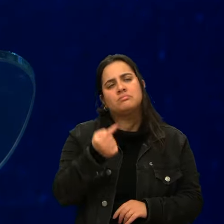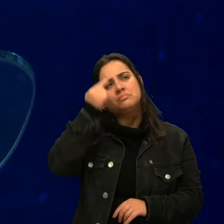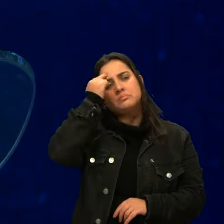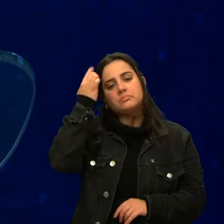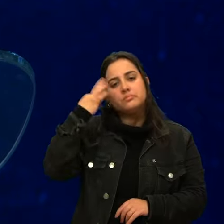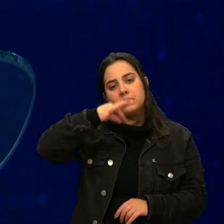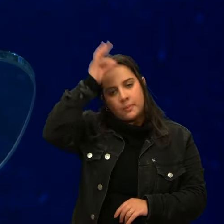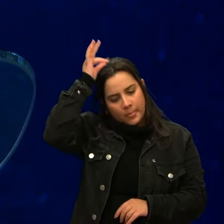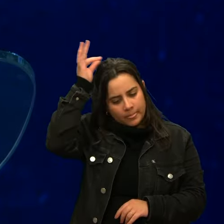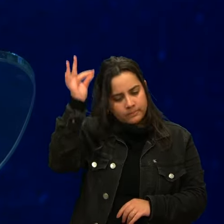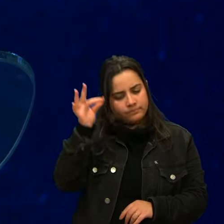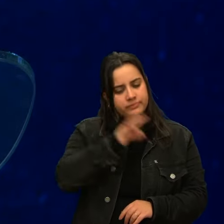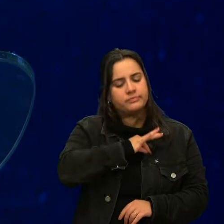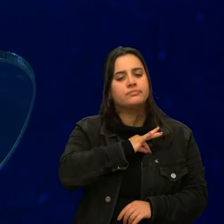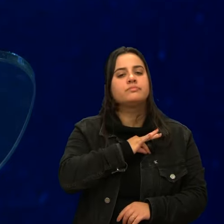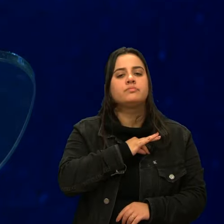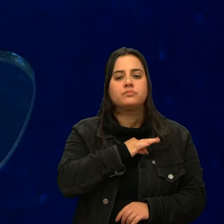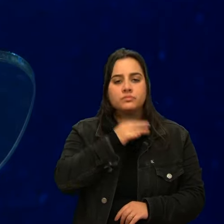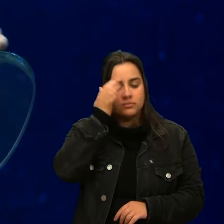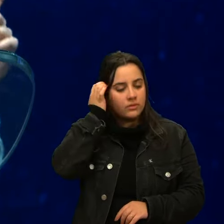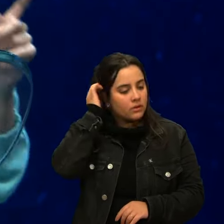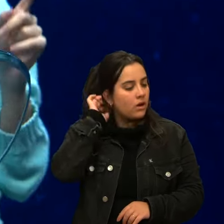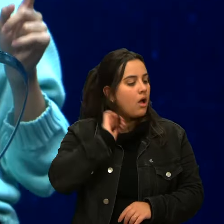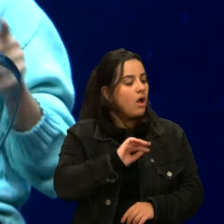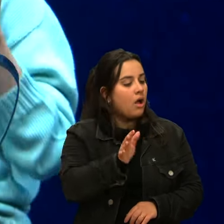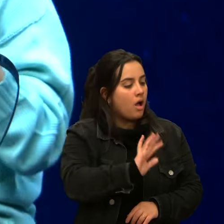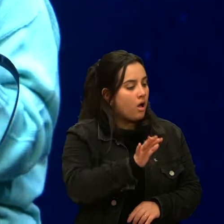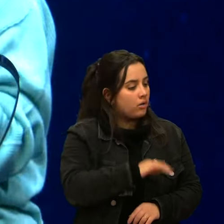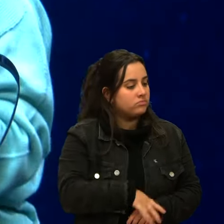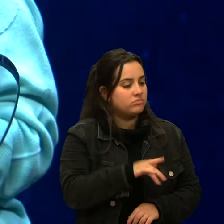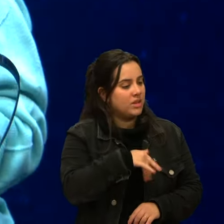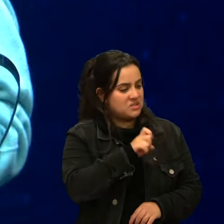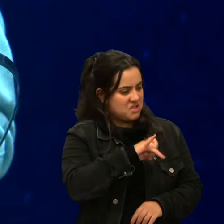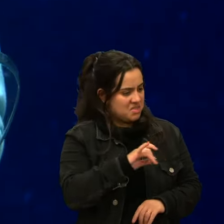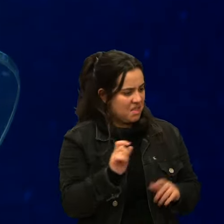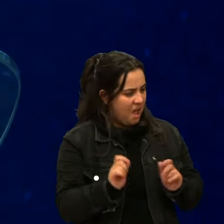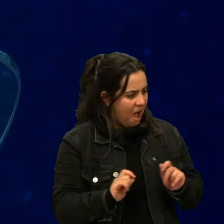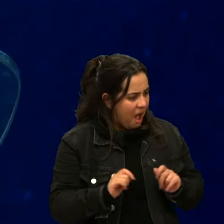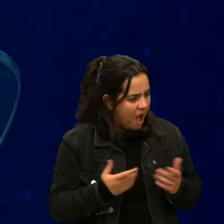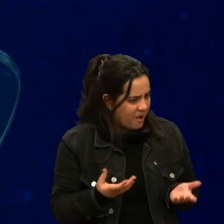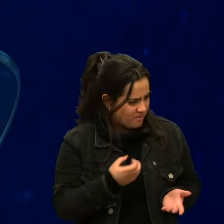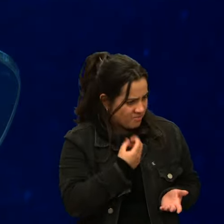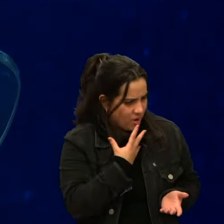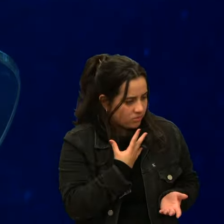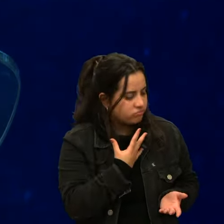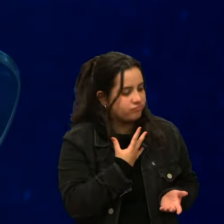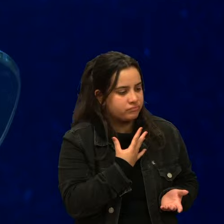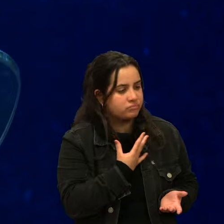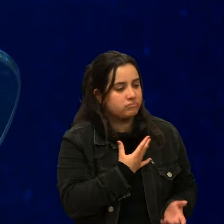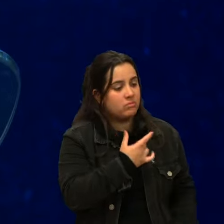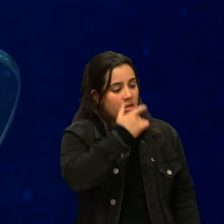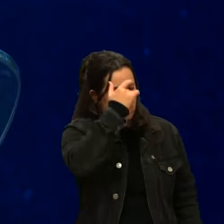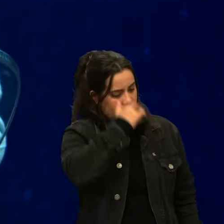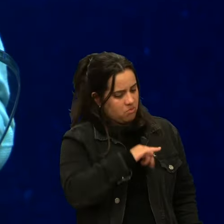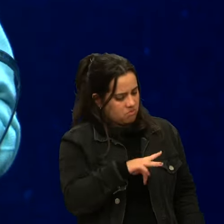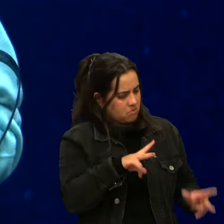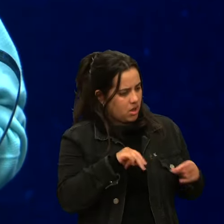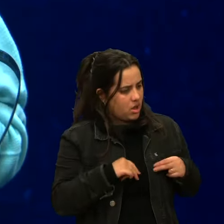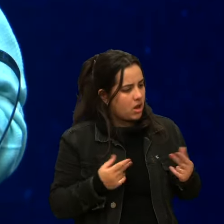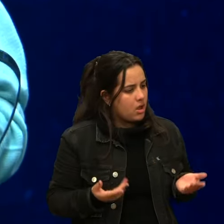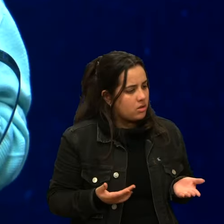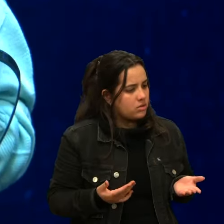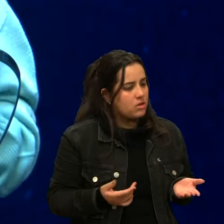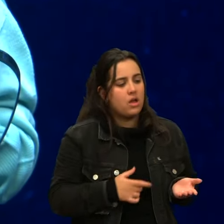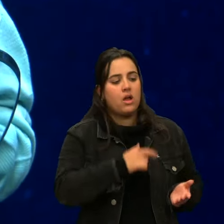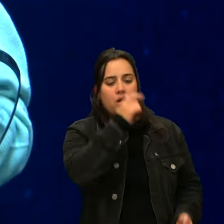Santo começou a falar comigo. Minha filha, a questão não é vale a pena. A questão é, eu sou merecedor? Eu,